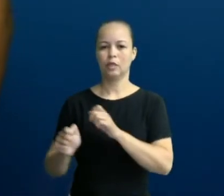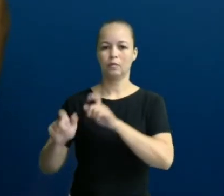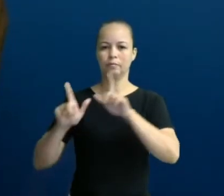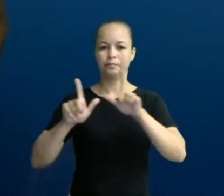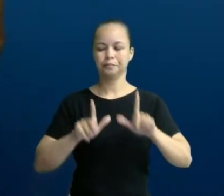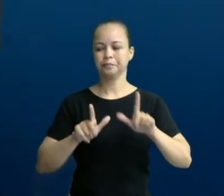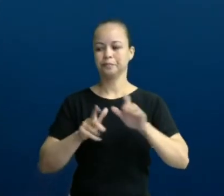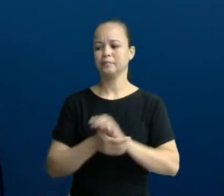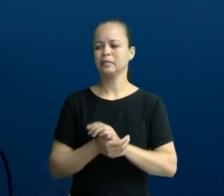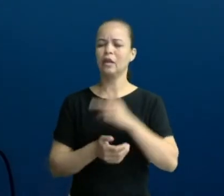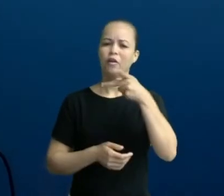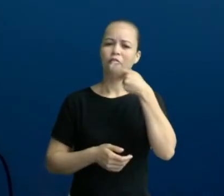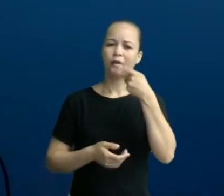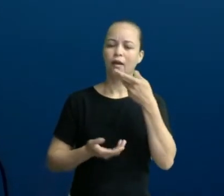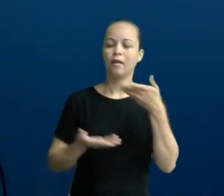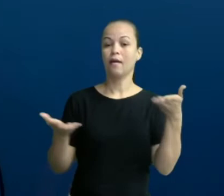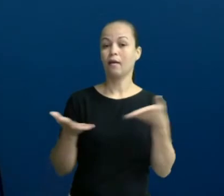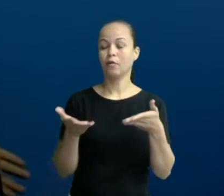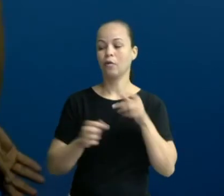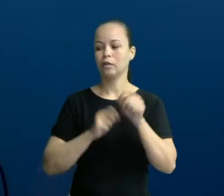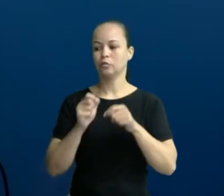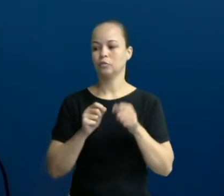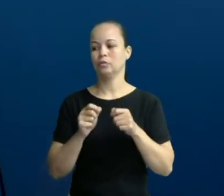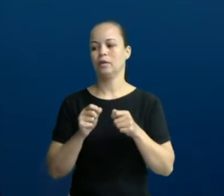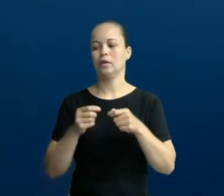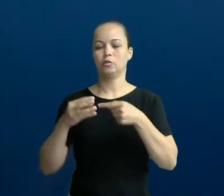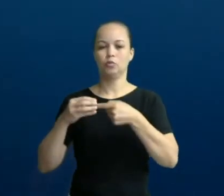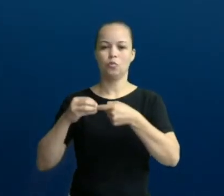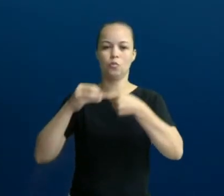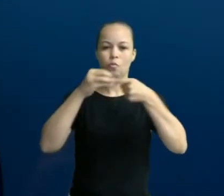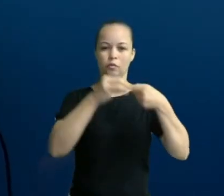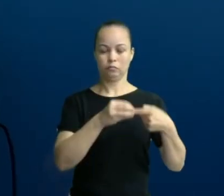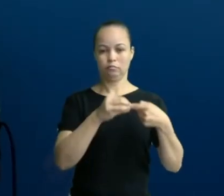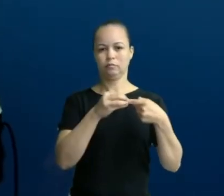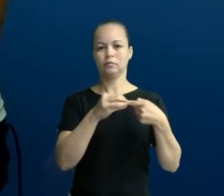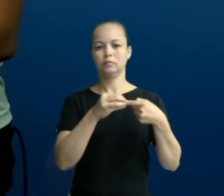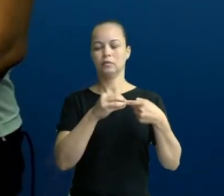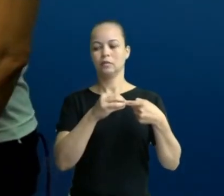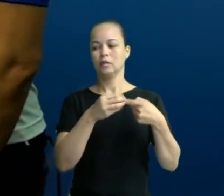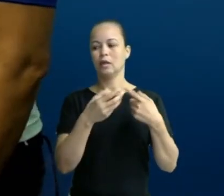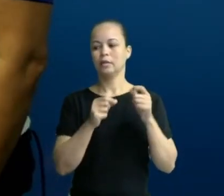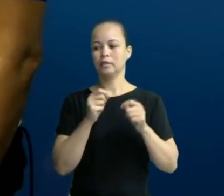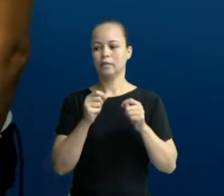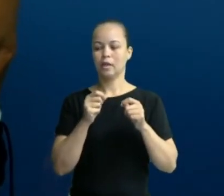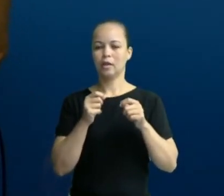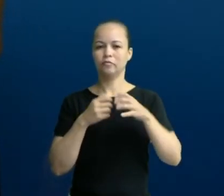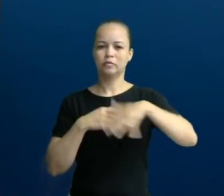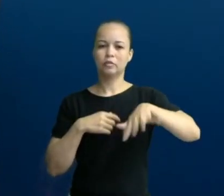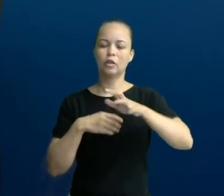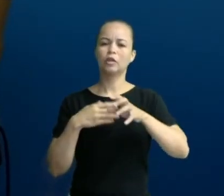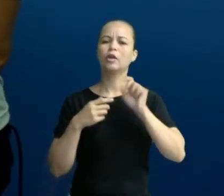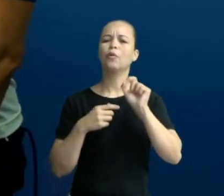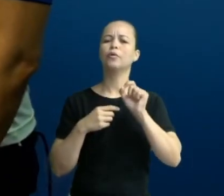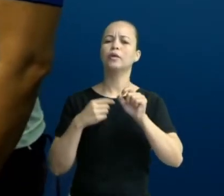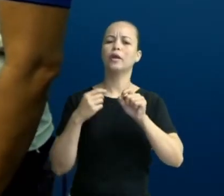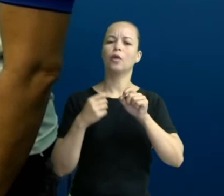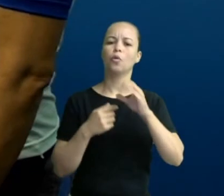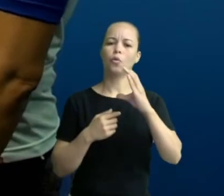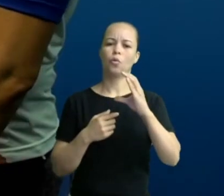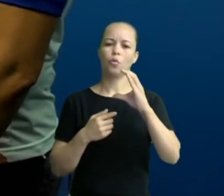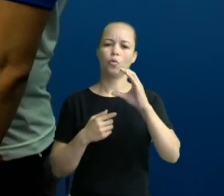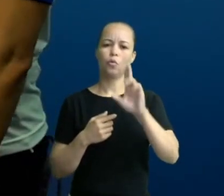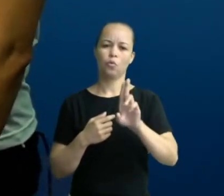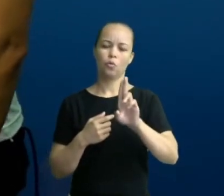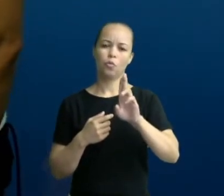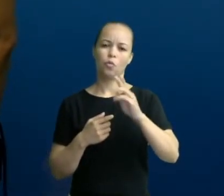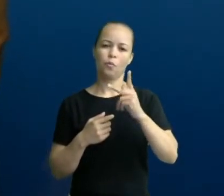próximo slide. Falar aqui, ó, do protozoário, que tem uma relevância gigantesca para os cupins, a partir de uma relação que a gente